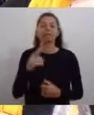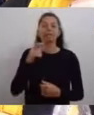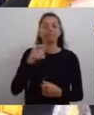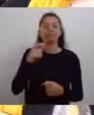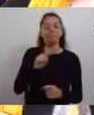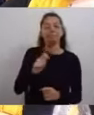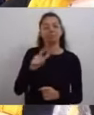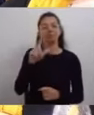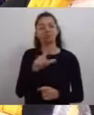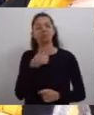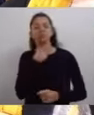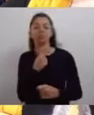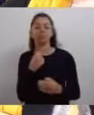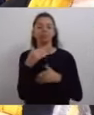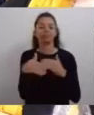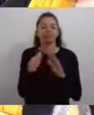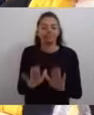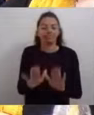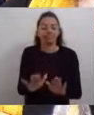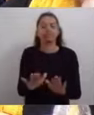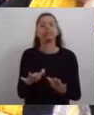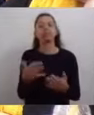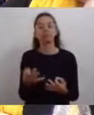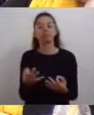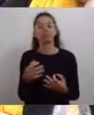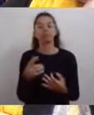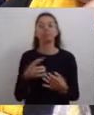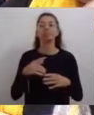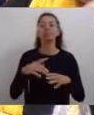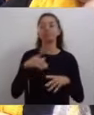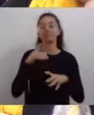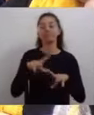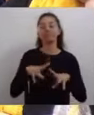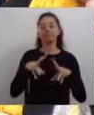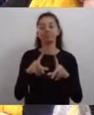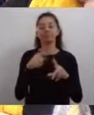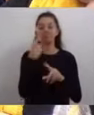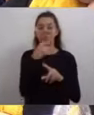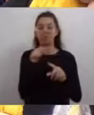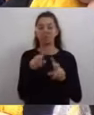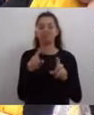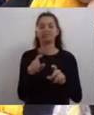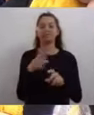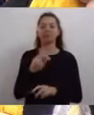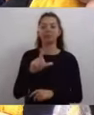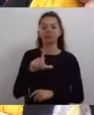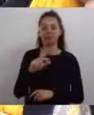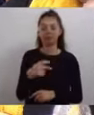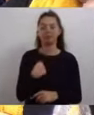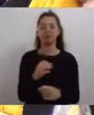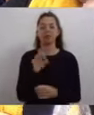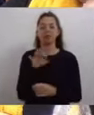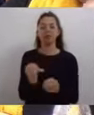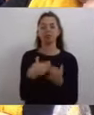parado, a vereadora independente Evoluíra Oeiras, Carla Castelo, na reunião de 29 de julho, sugeriu à Câmara Municipal que, quando